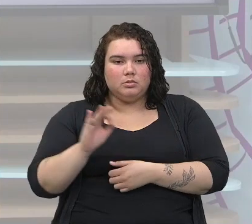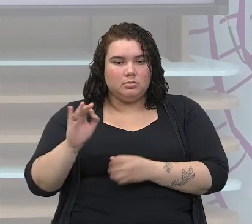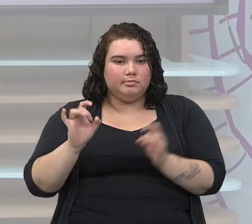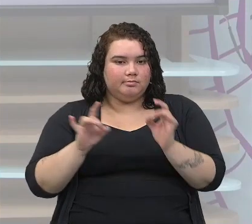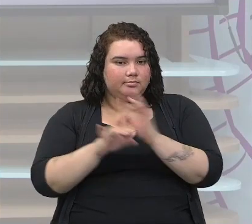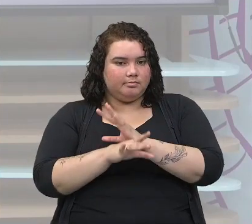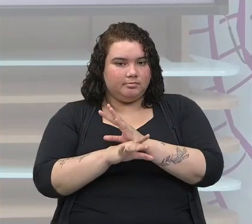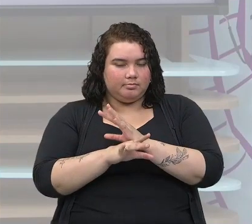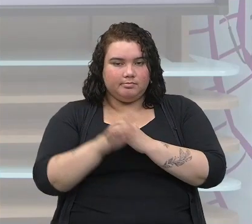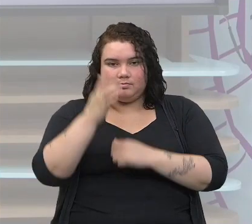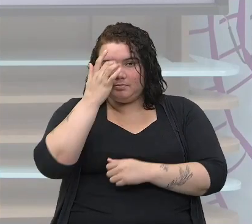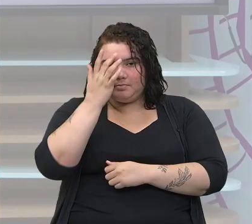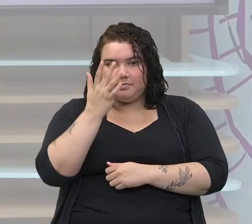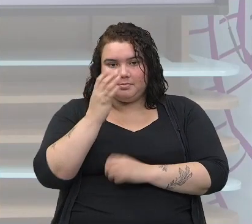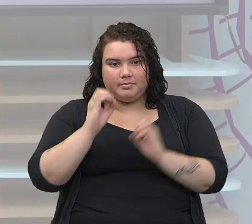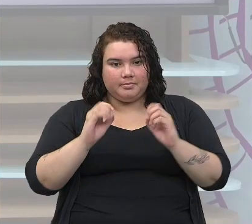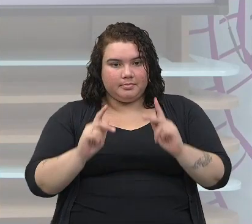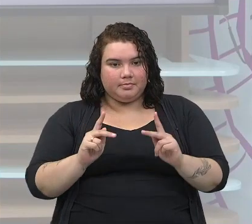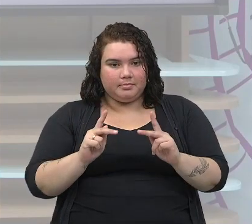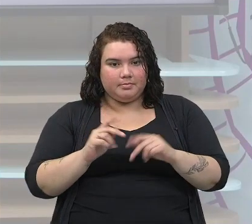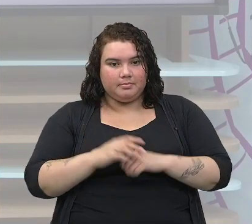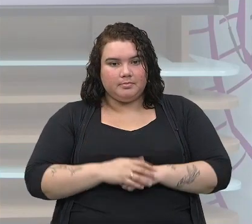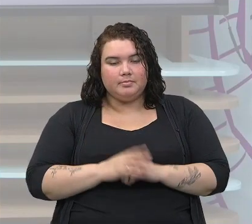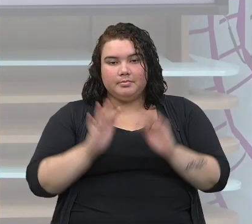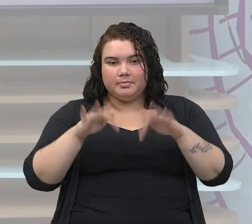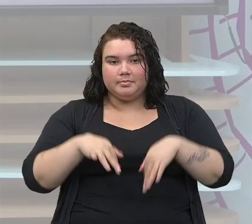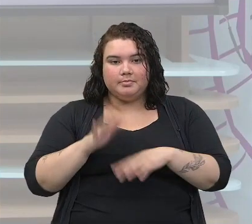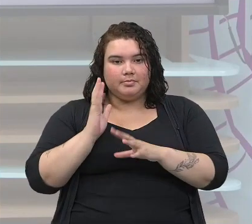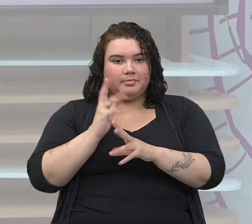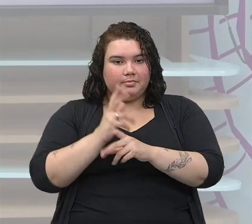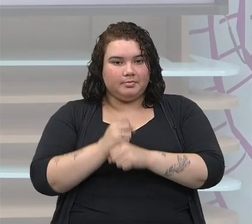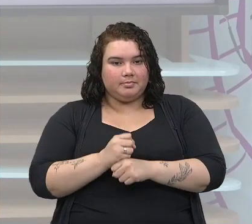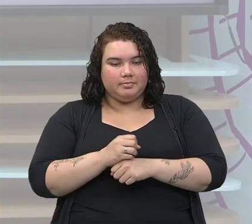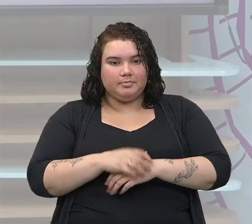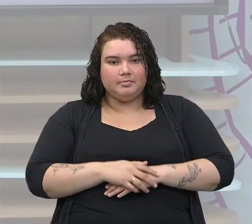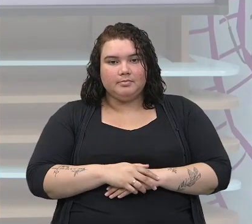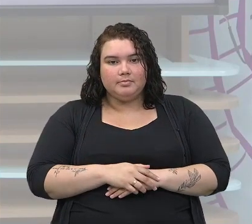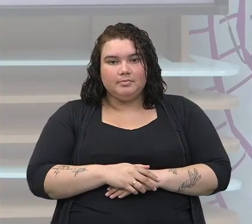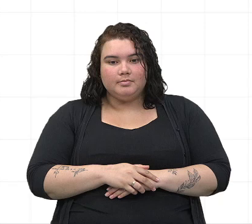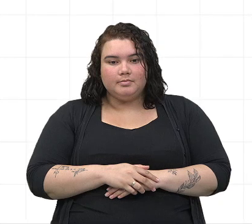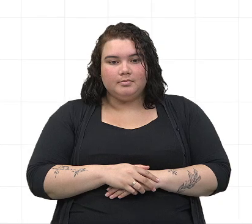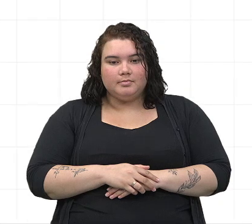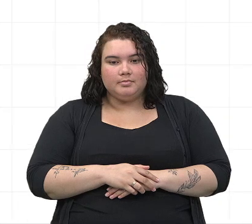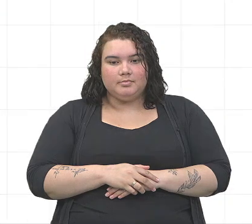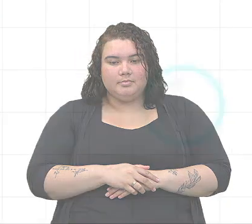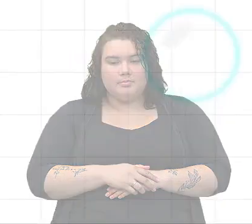é isso, é simples, tá bom? Então, finalizamos aqui a nossa revisão.